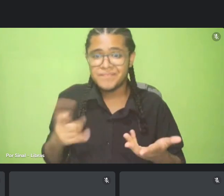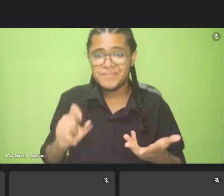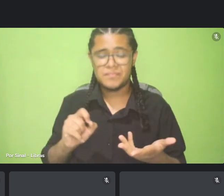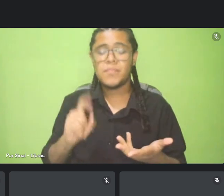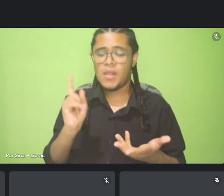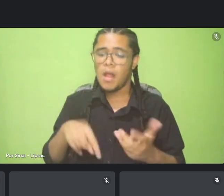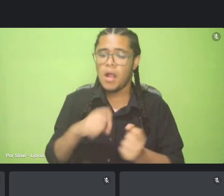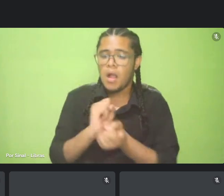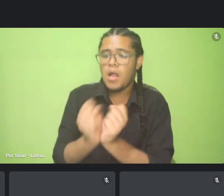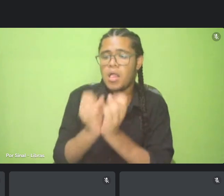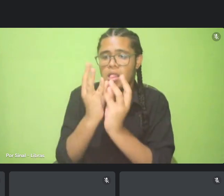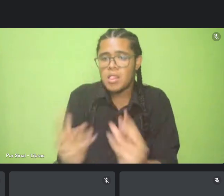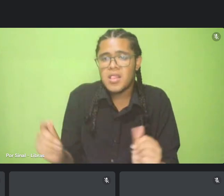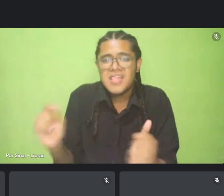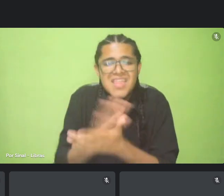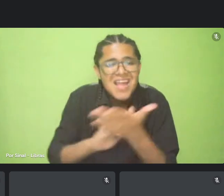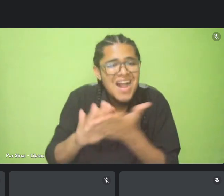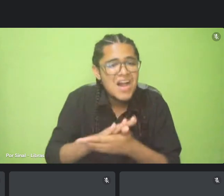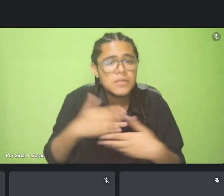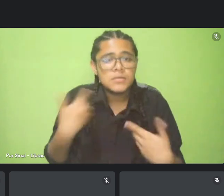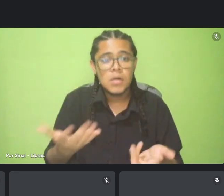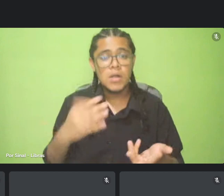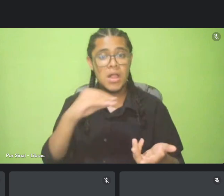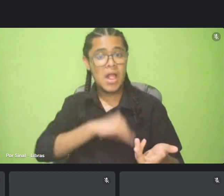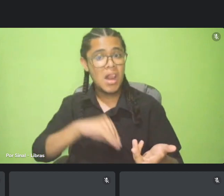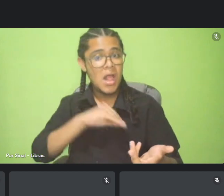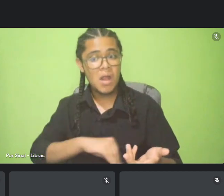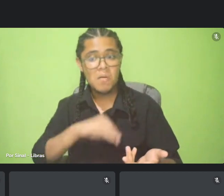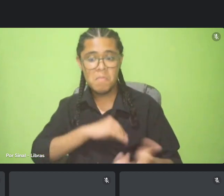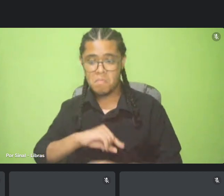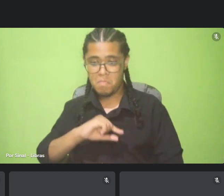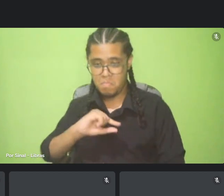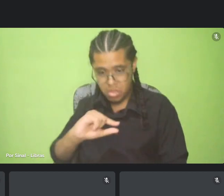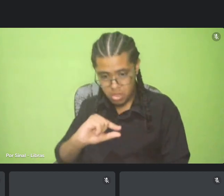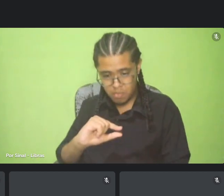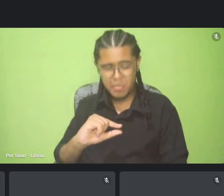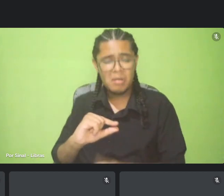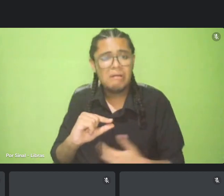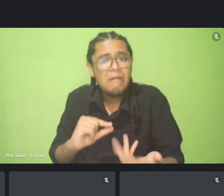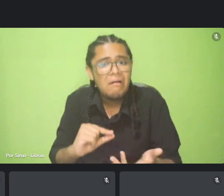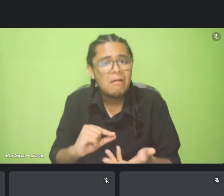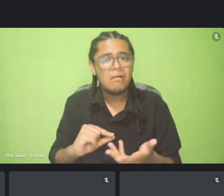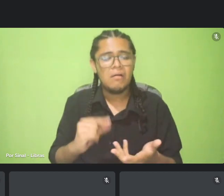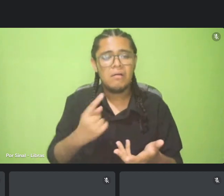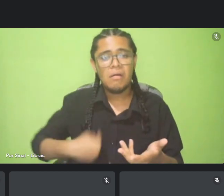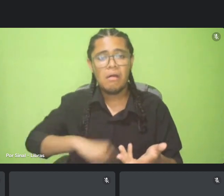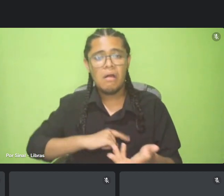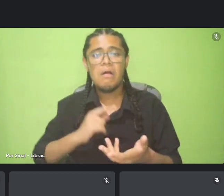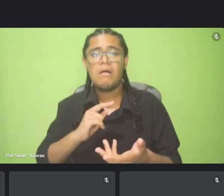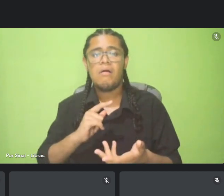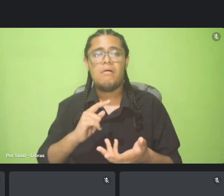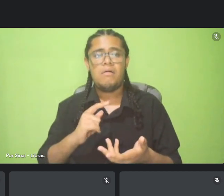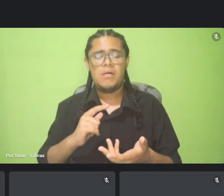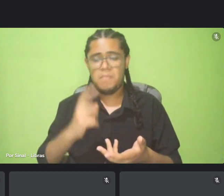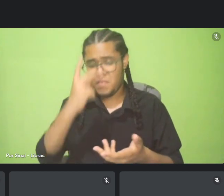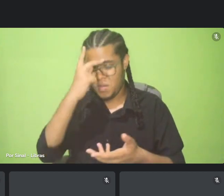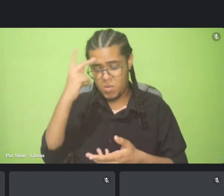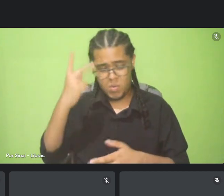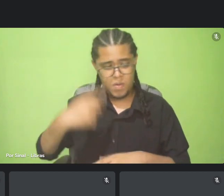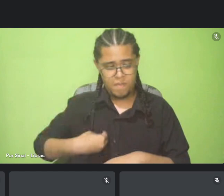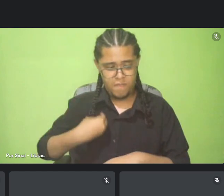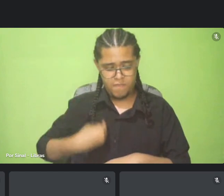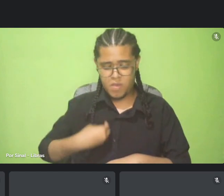participando. Seja pop negra, seja pop rua. E entre num choque, num mercado. Há sempre alguém te